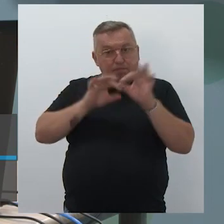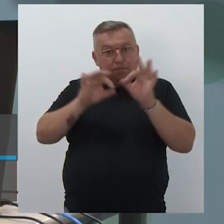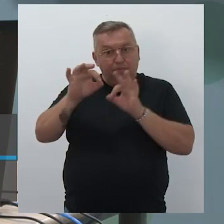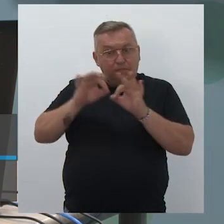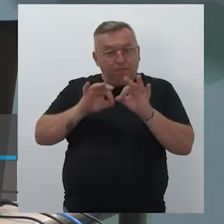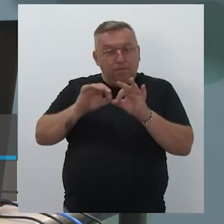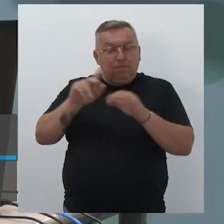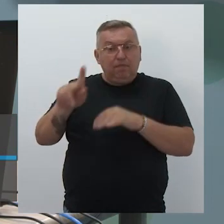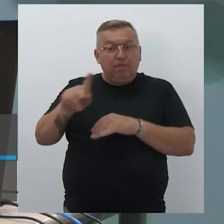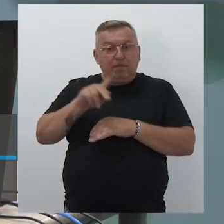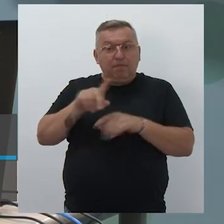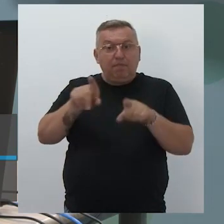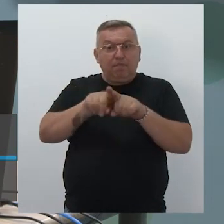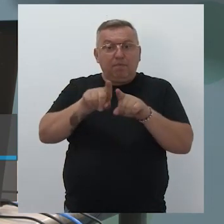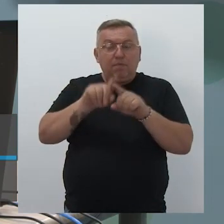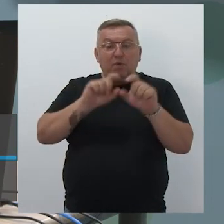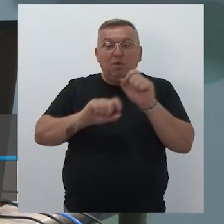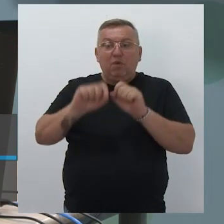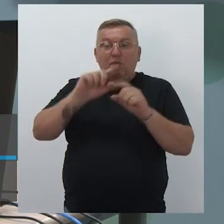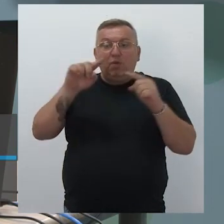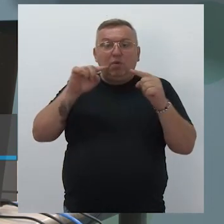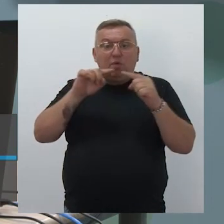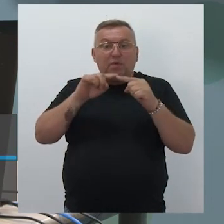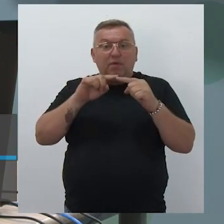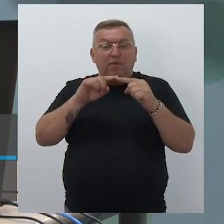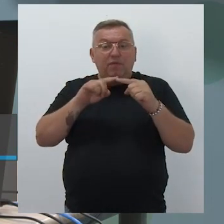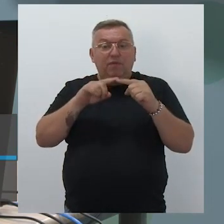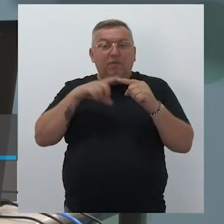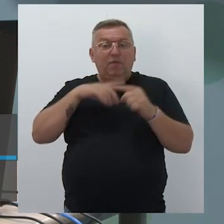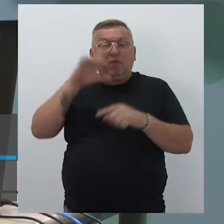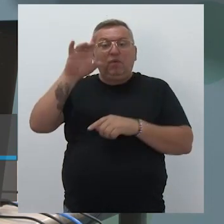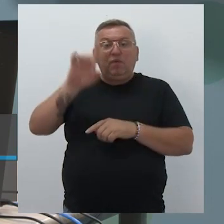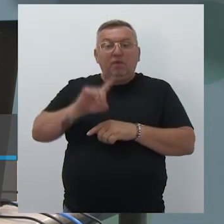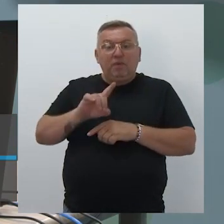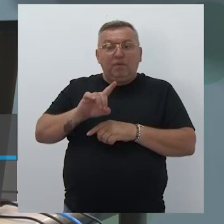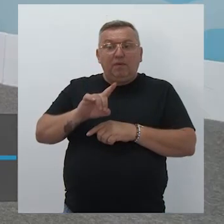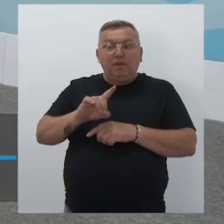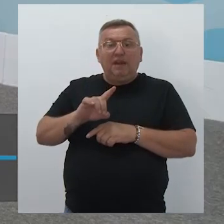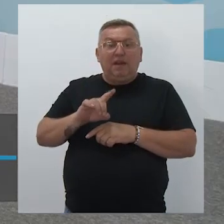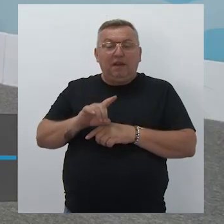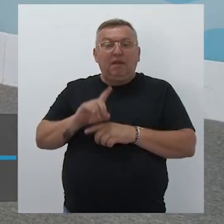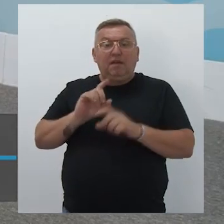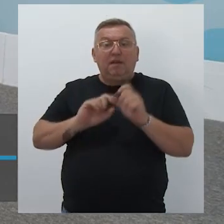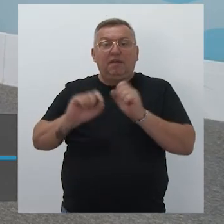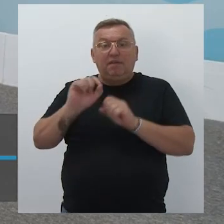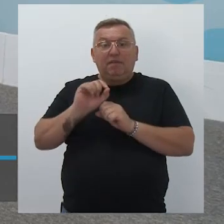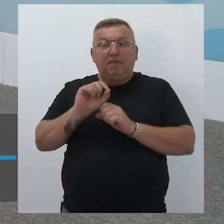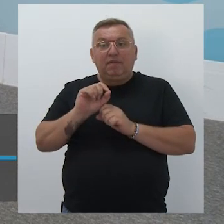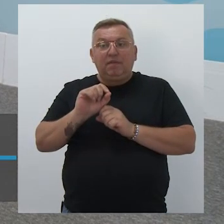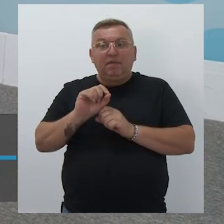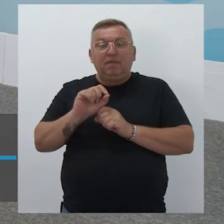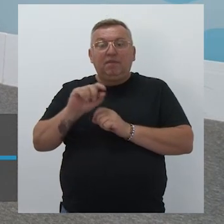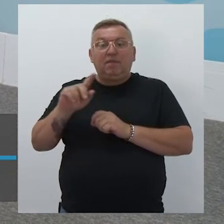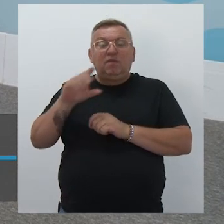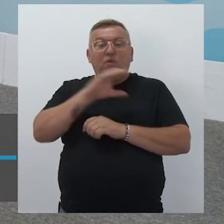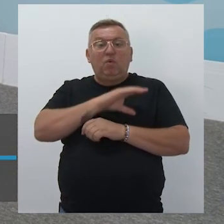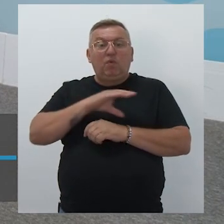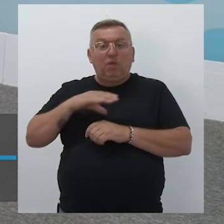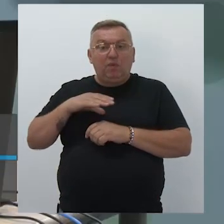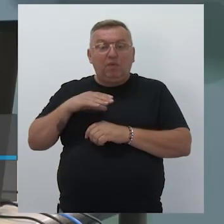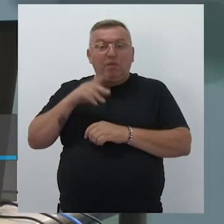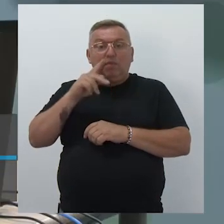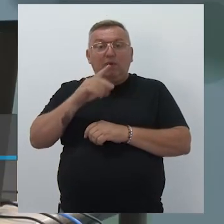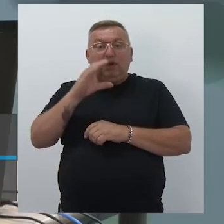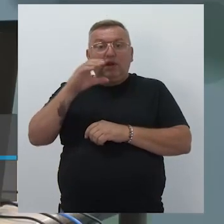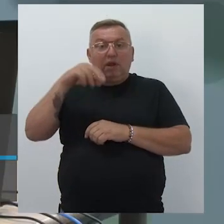dos professores, né, qual é a função também do diretor, né, do professor coordenador, do